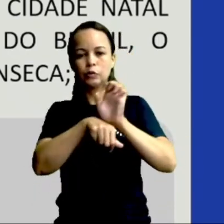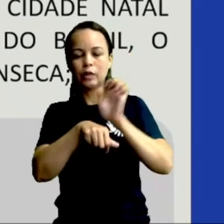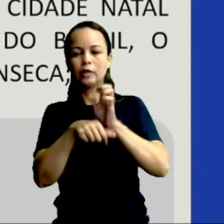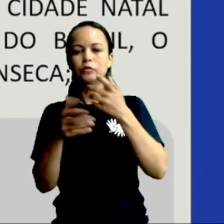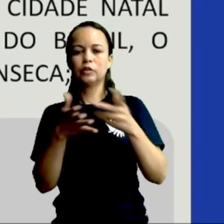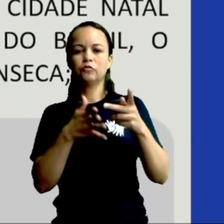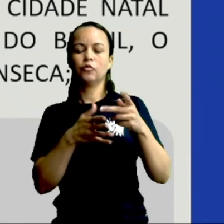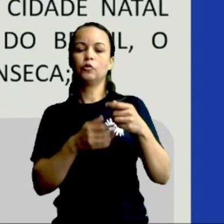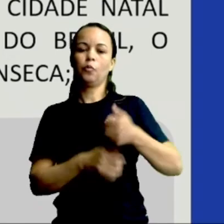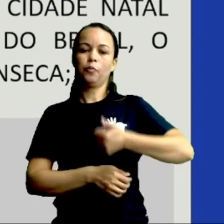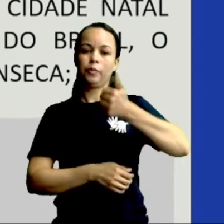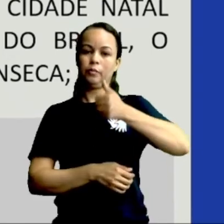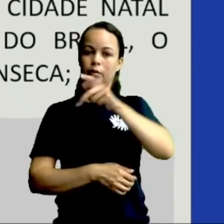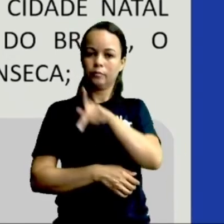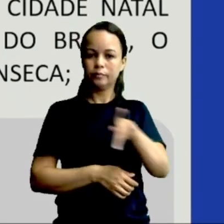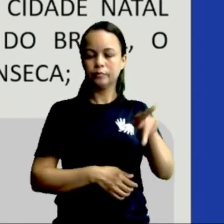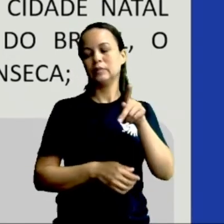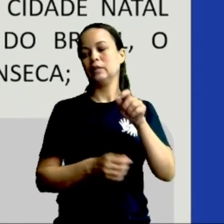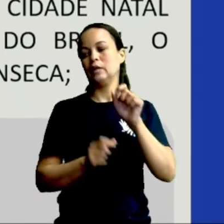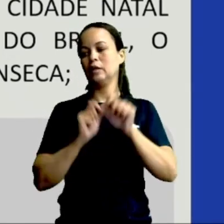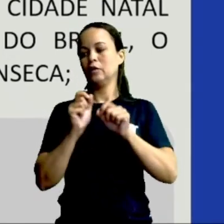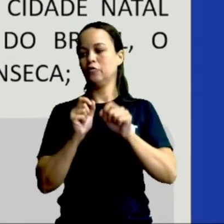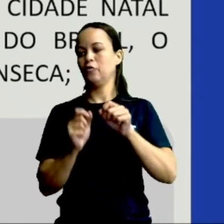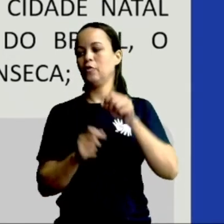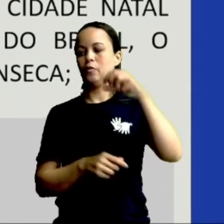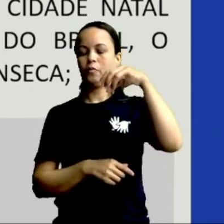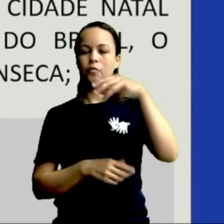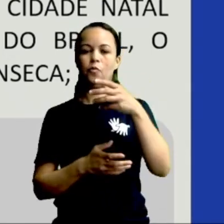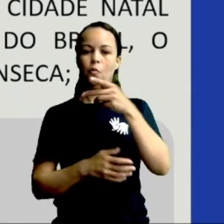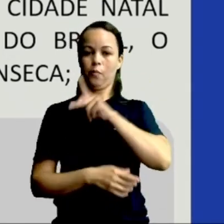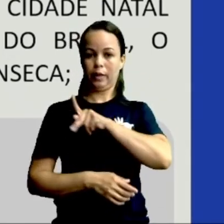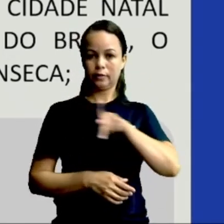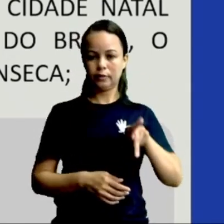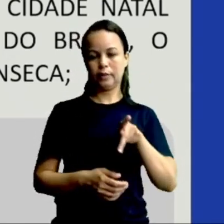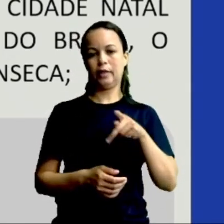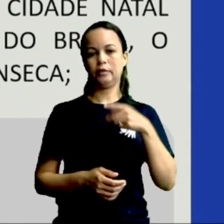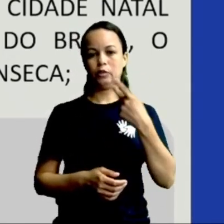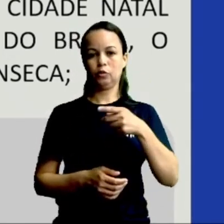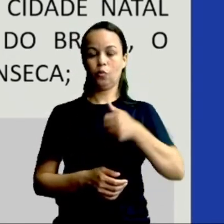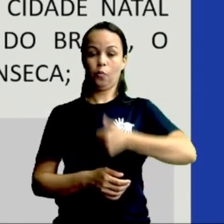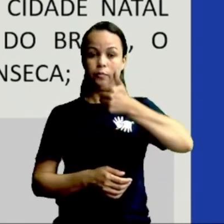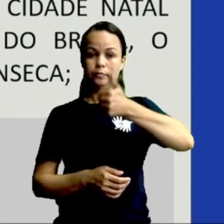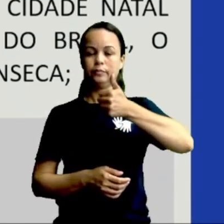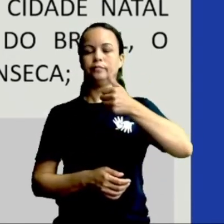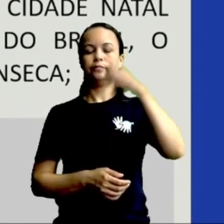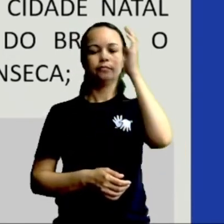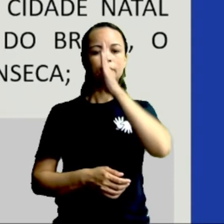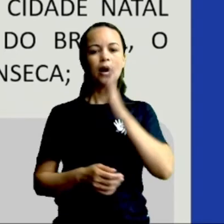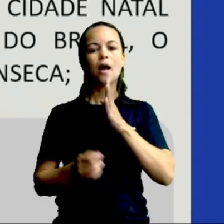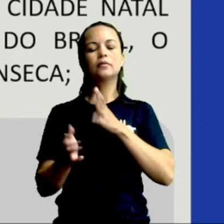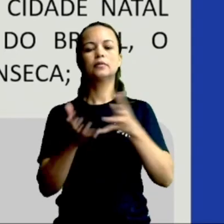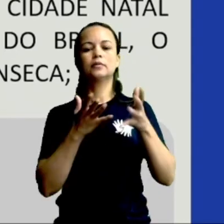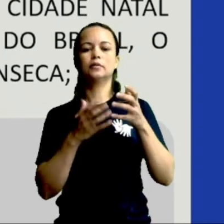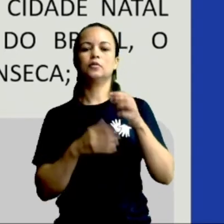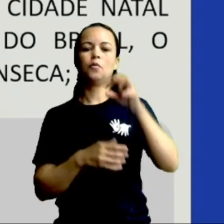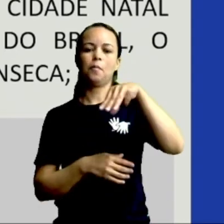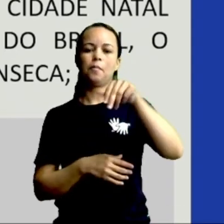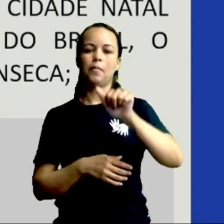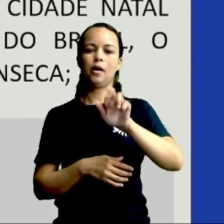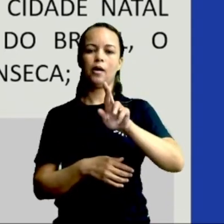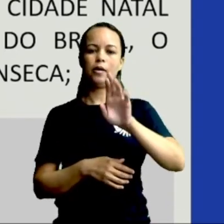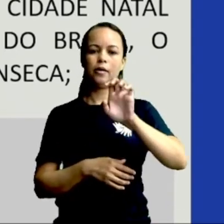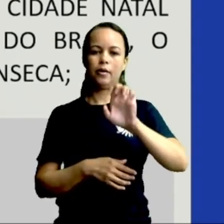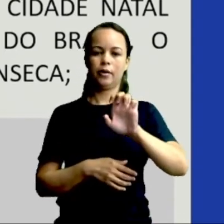presidente do Brasil, que foi o Marechal Deodoro da Fonseca. Na foto, você está vendo o Mercado Modelo